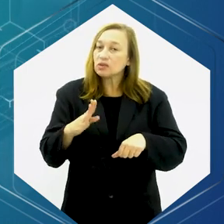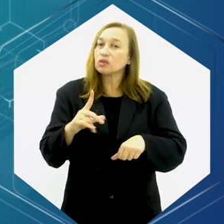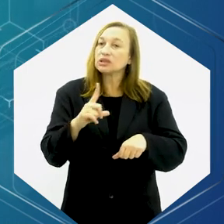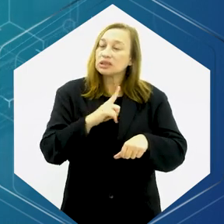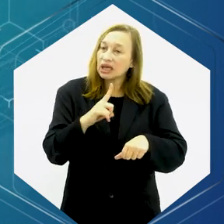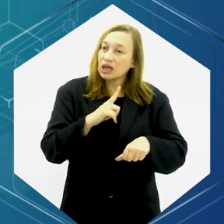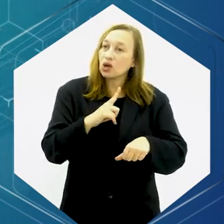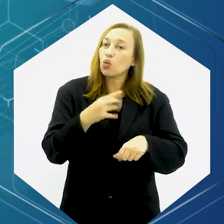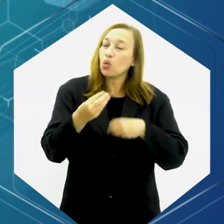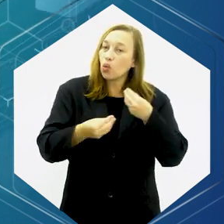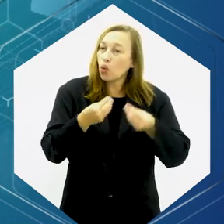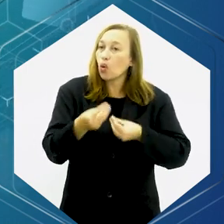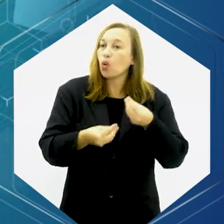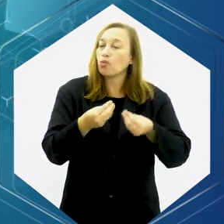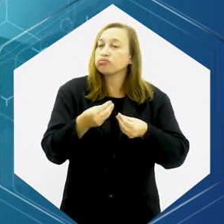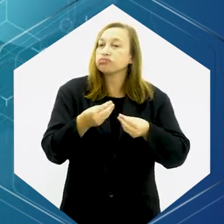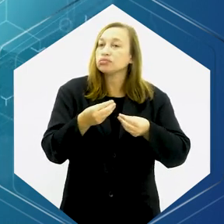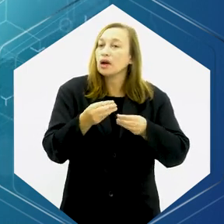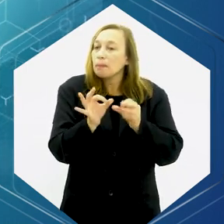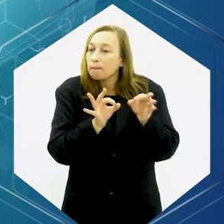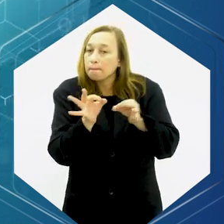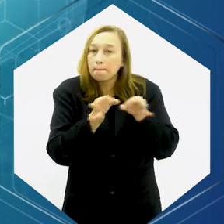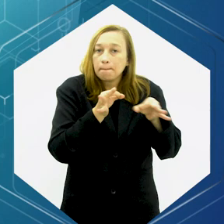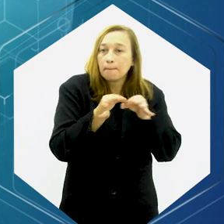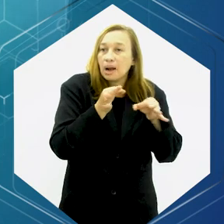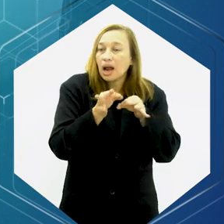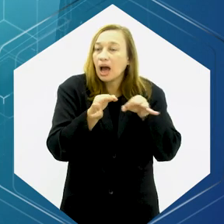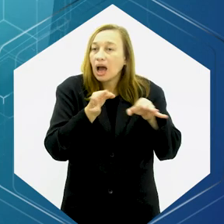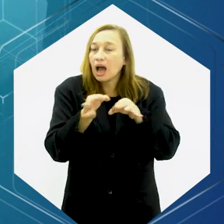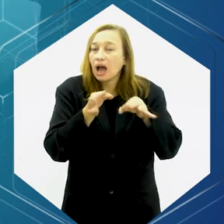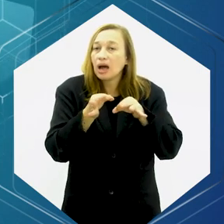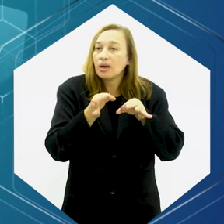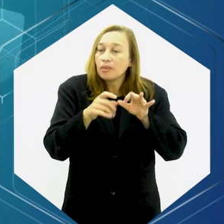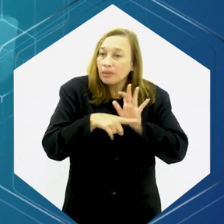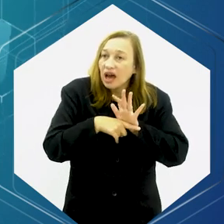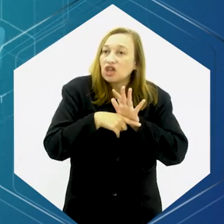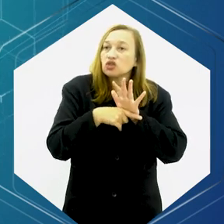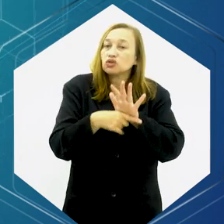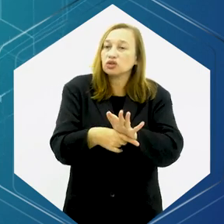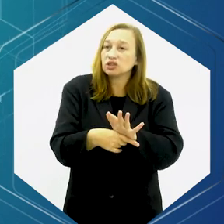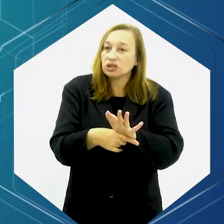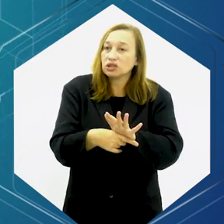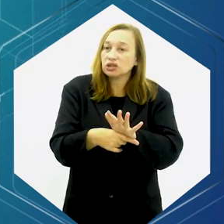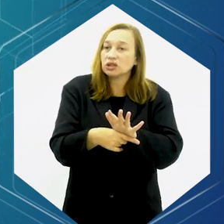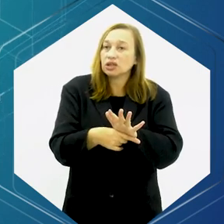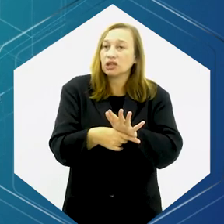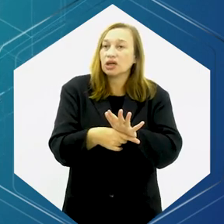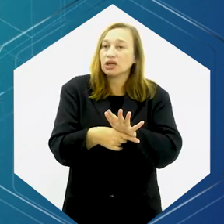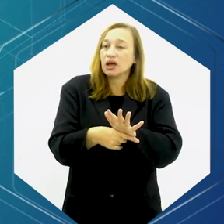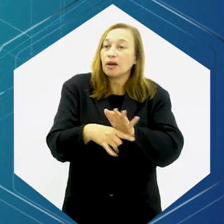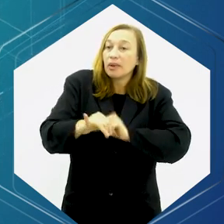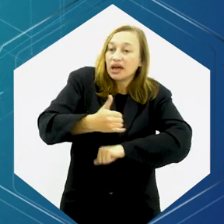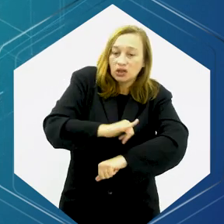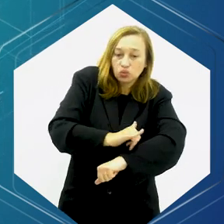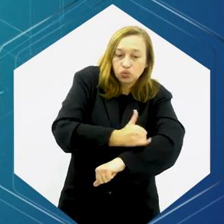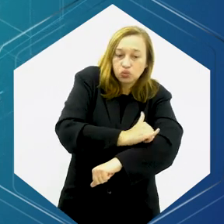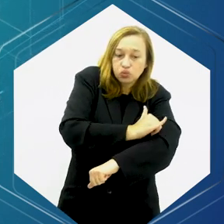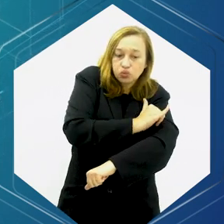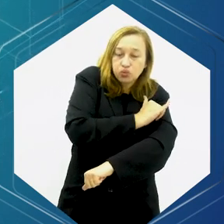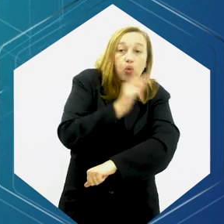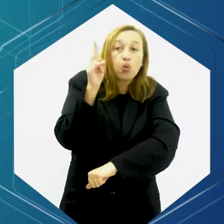tem condições né de de trabalhar a tempo para que é essa prevalência